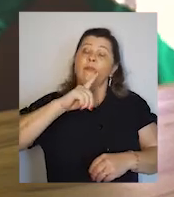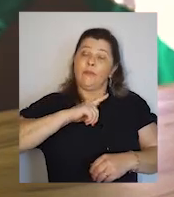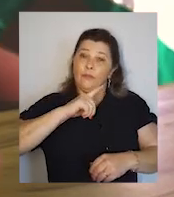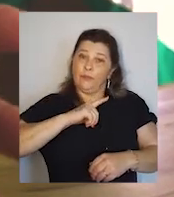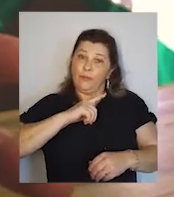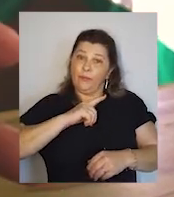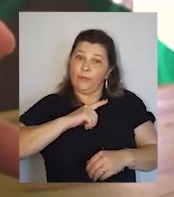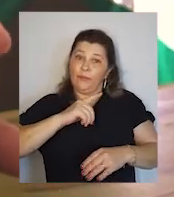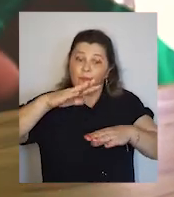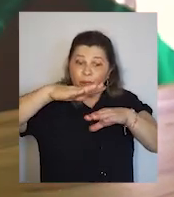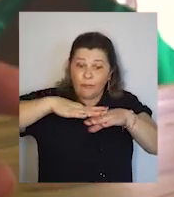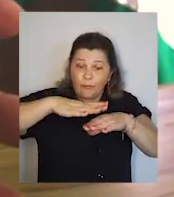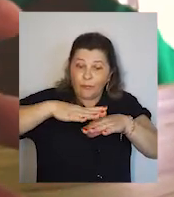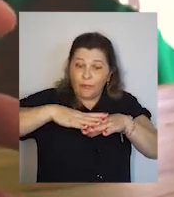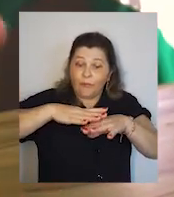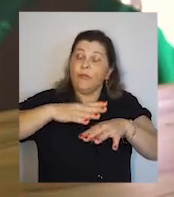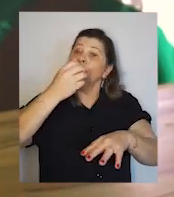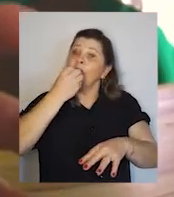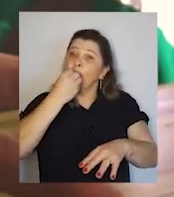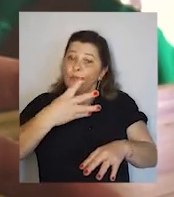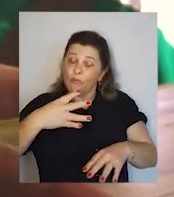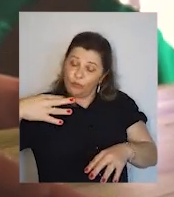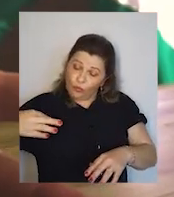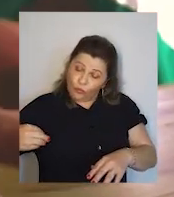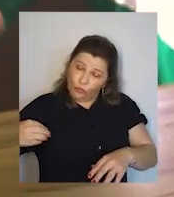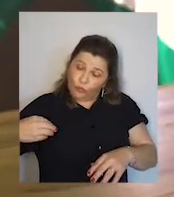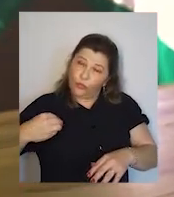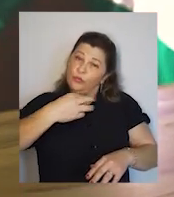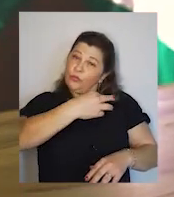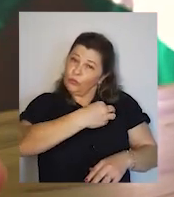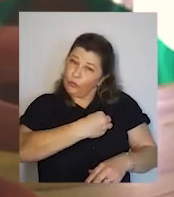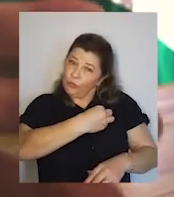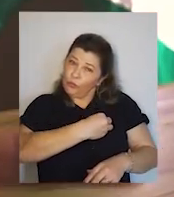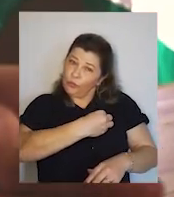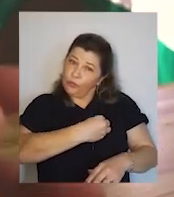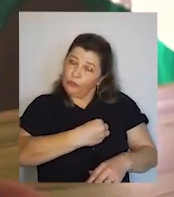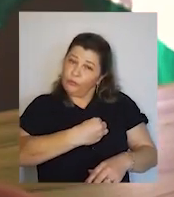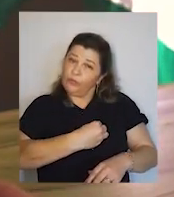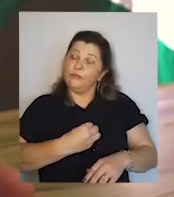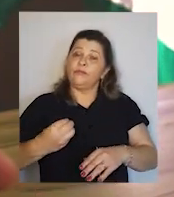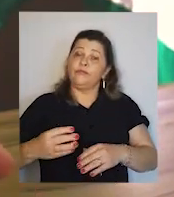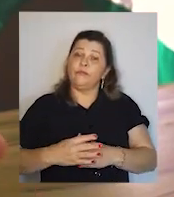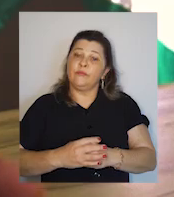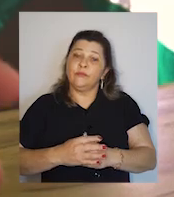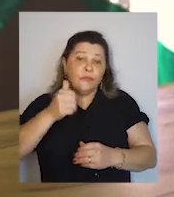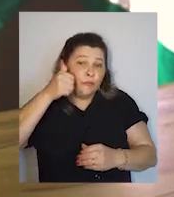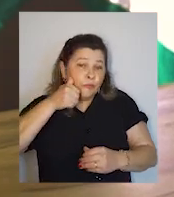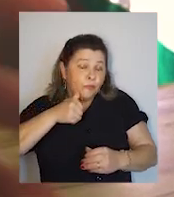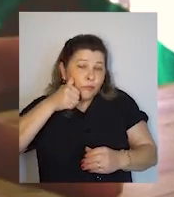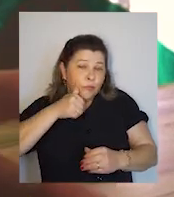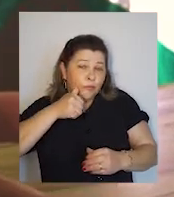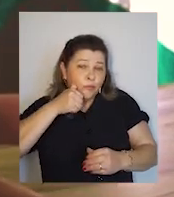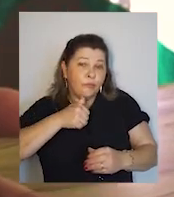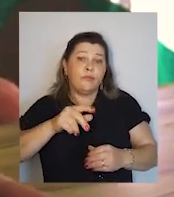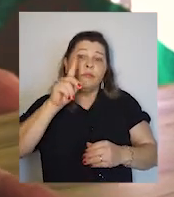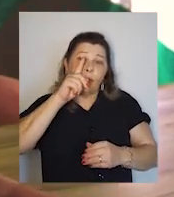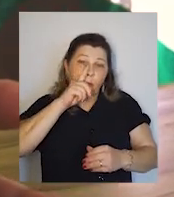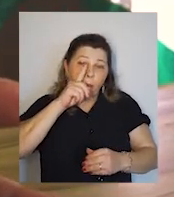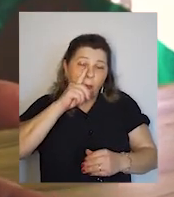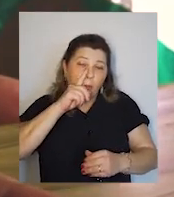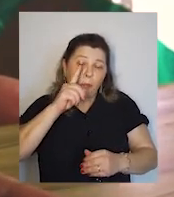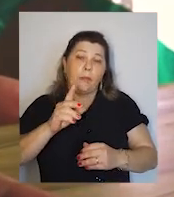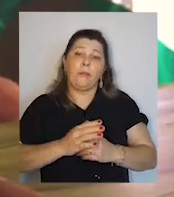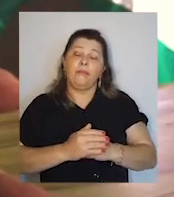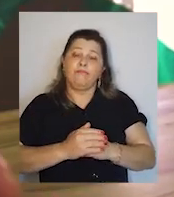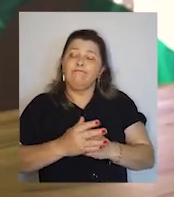índices muito bons na questão da amamentação exclusiva pelo leite materno com essas mães. E